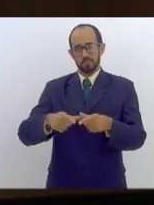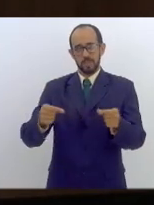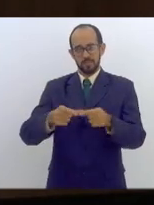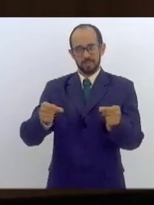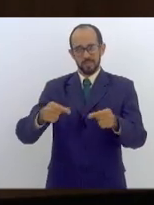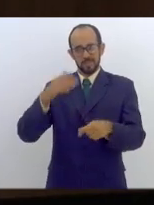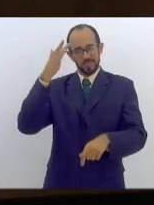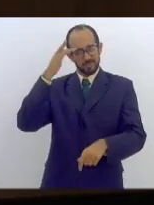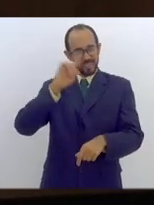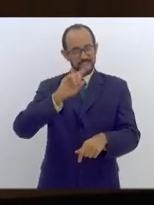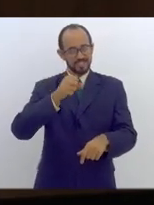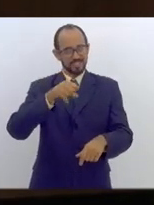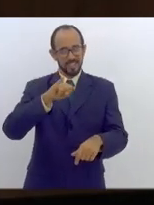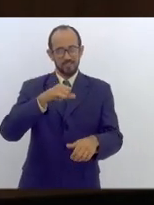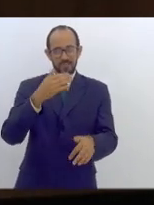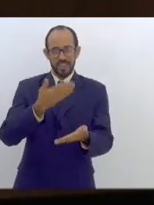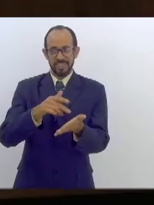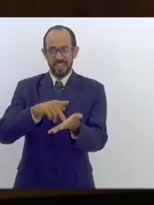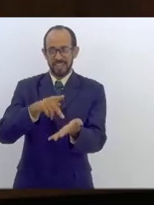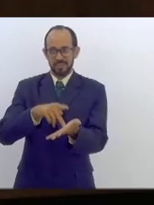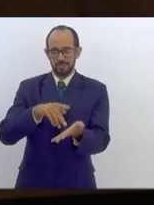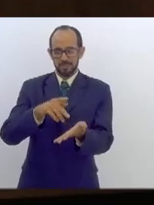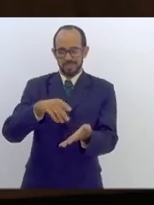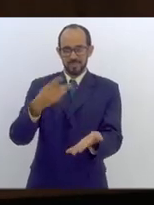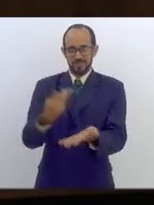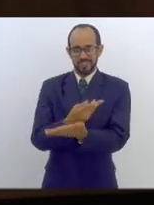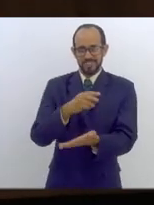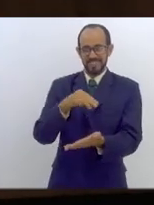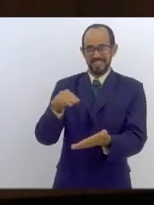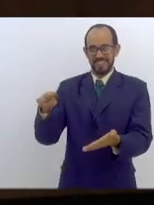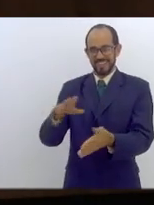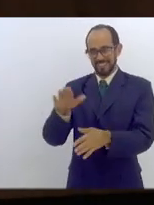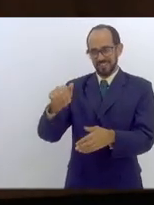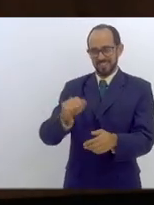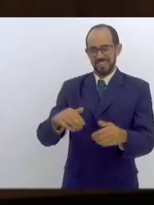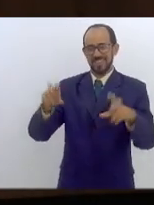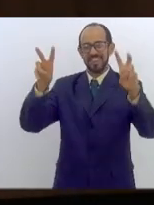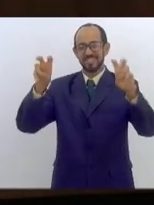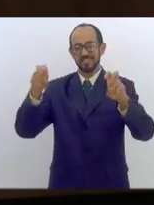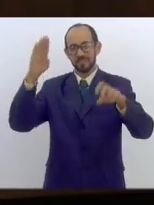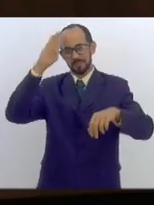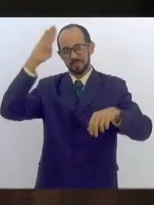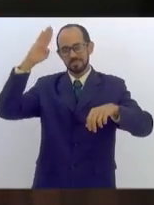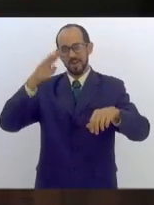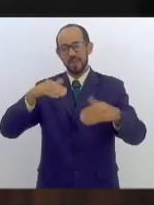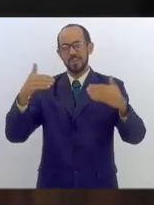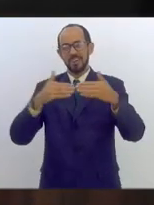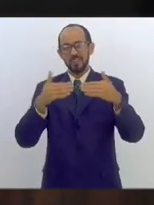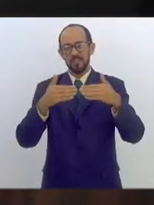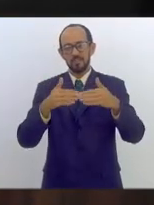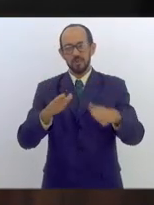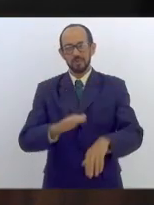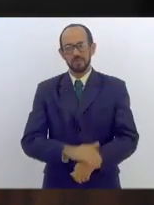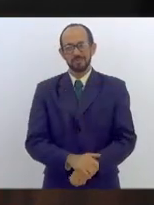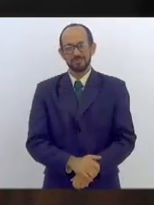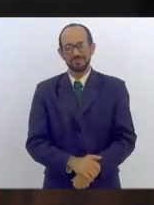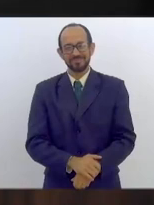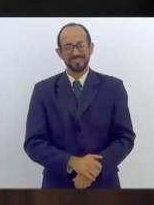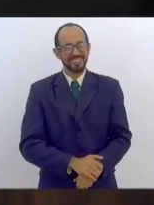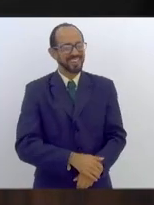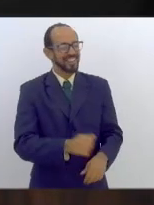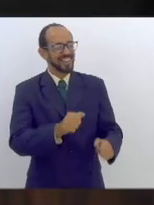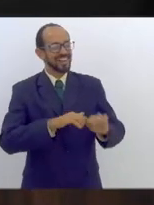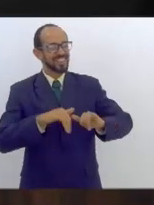na internet. No mérito, voto favorável. Com os pareceres emitidos,